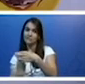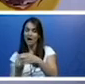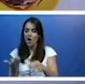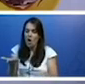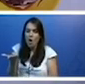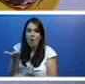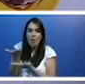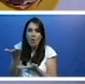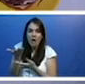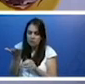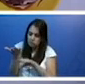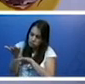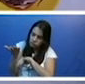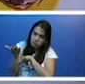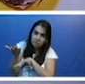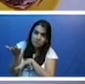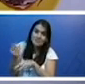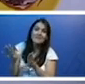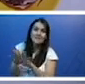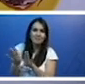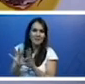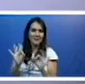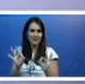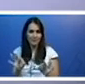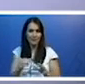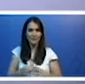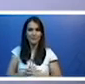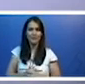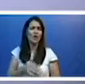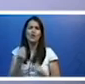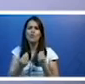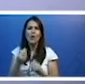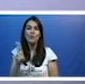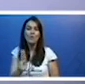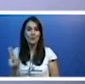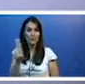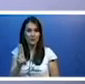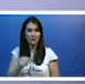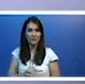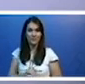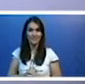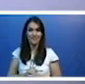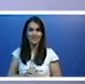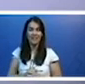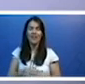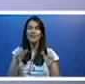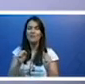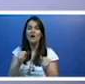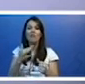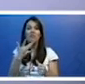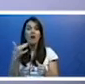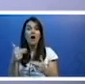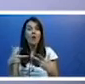né? E aí novamente o indicador está pronto. Como que a gente usa, né? O suco de repolho roxo, ele apresenta uma